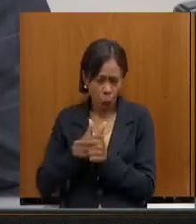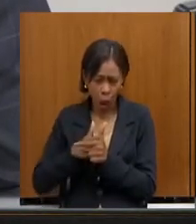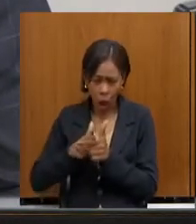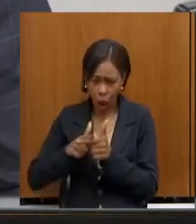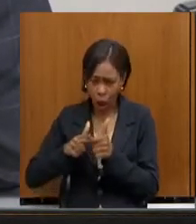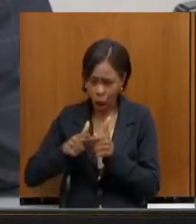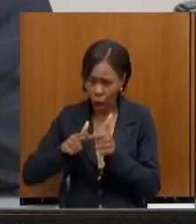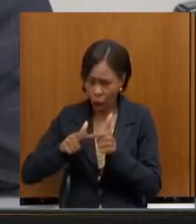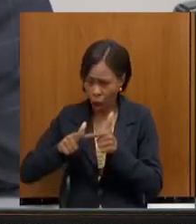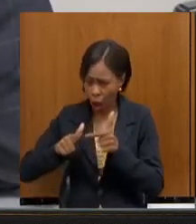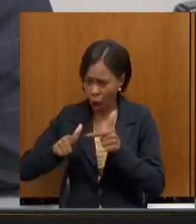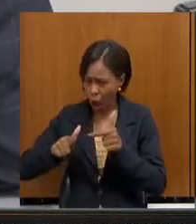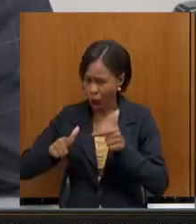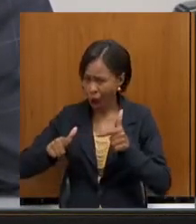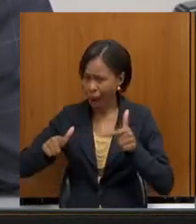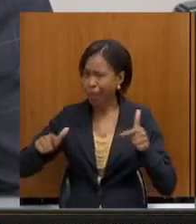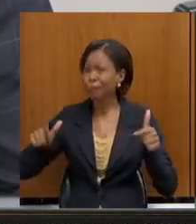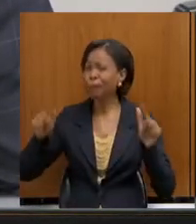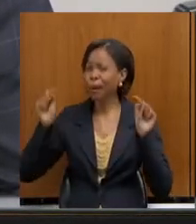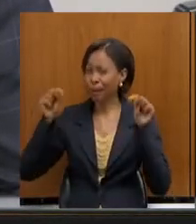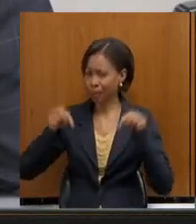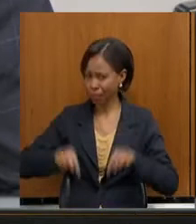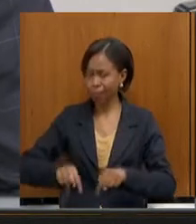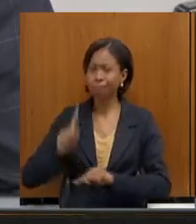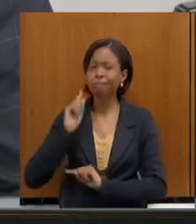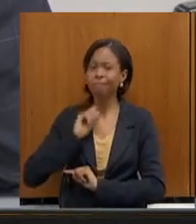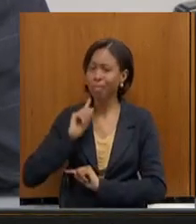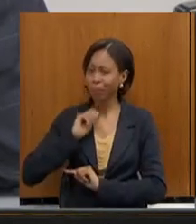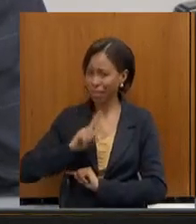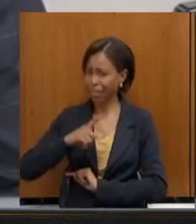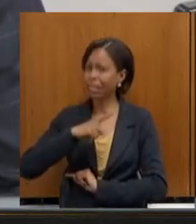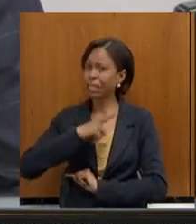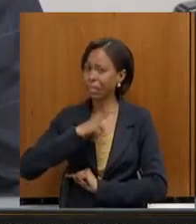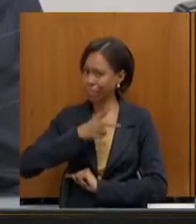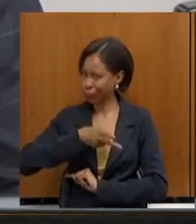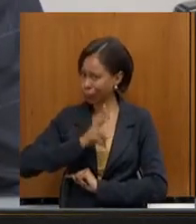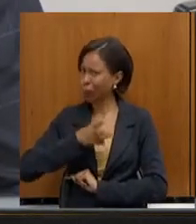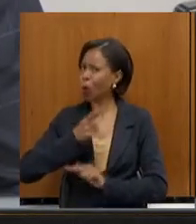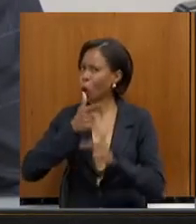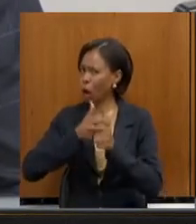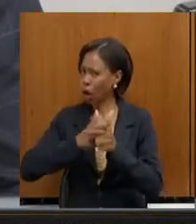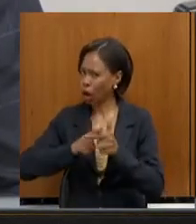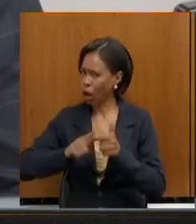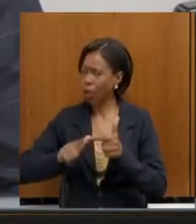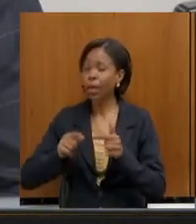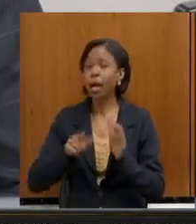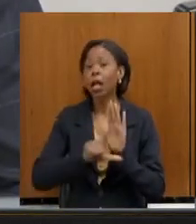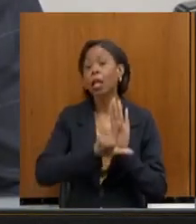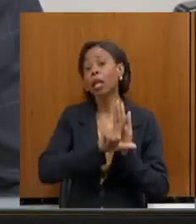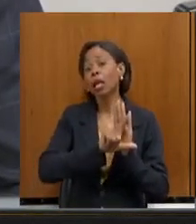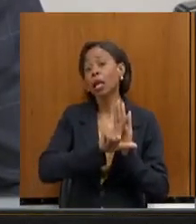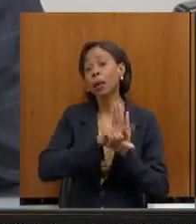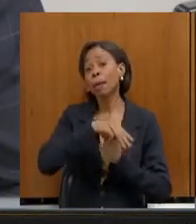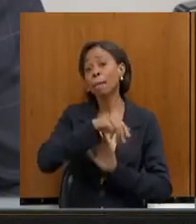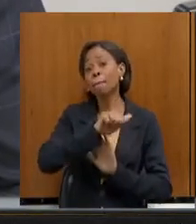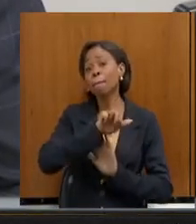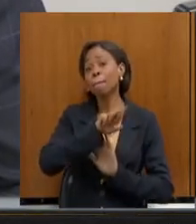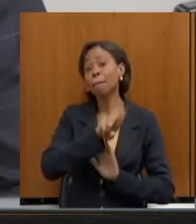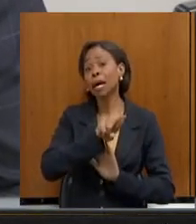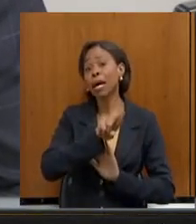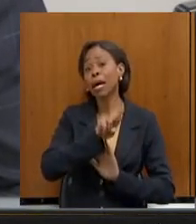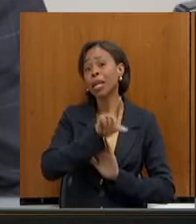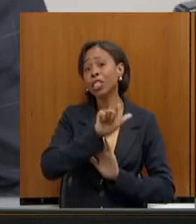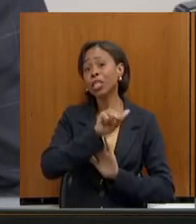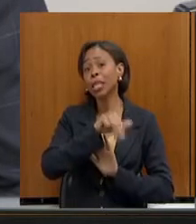Armadas no nosso estádio e nós temos a lei mais de Lamas nunca mais foi aprovado por esta Assembleia